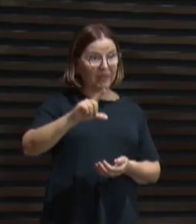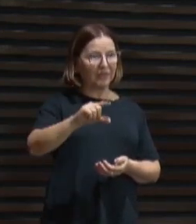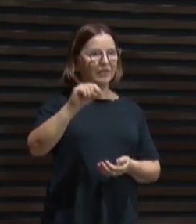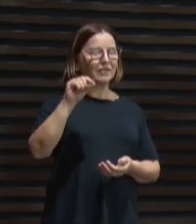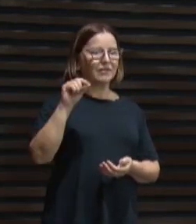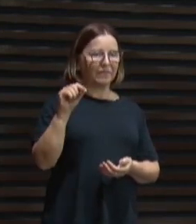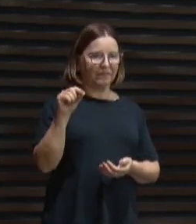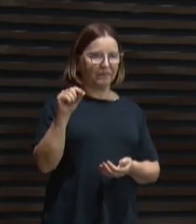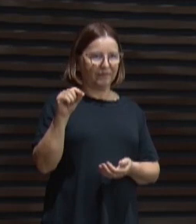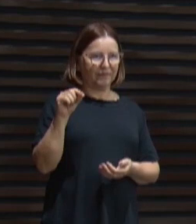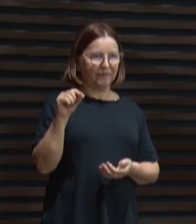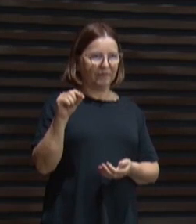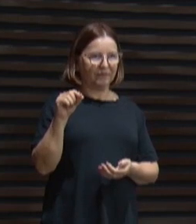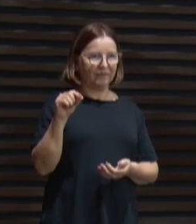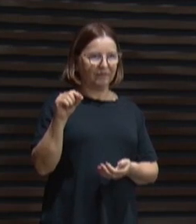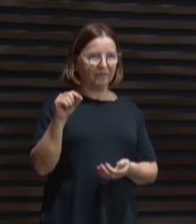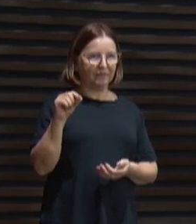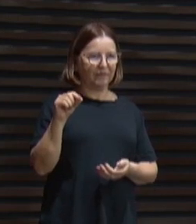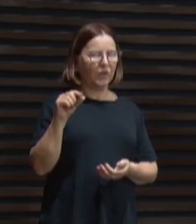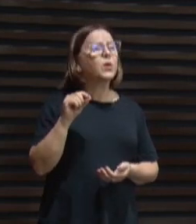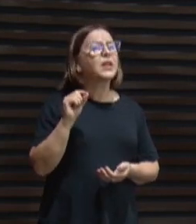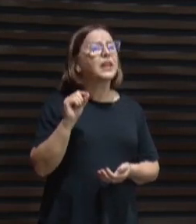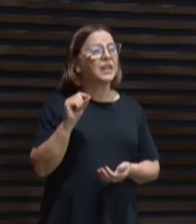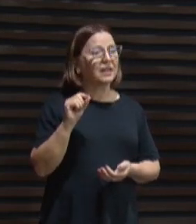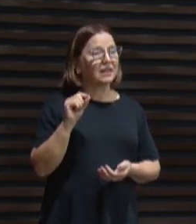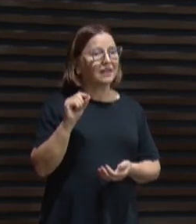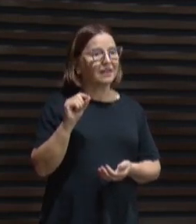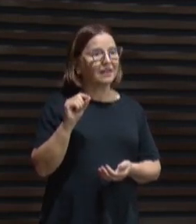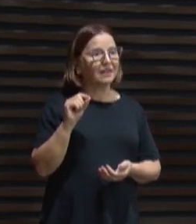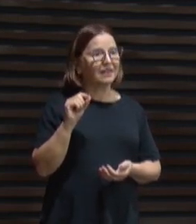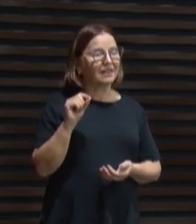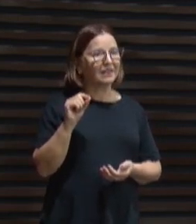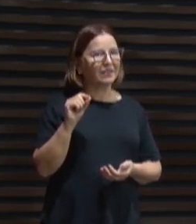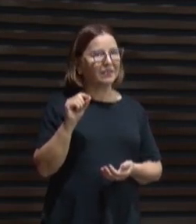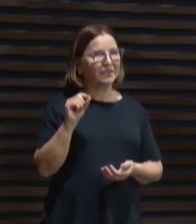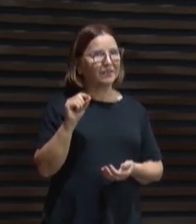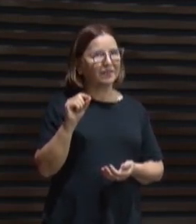escolhe, mas o que ele escolhe?